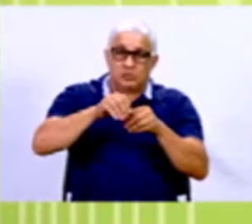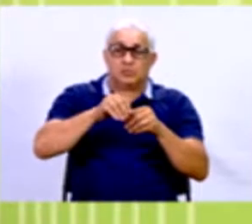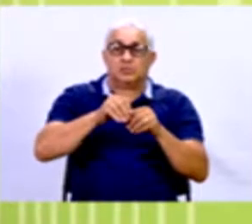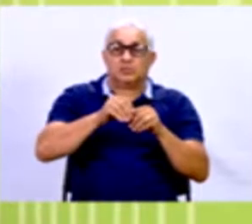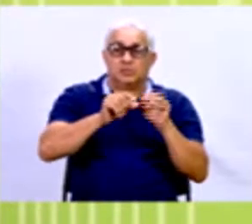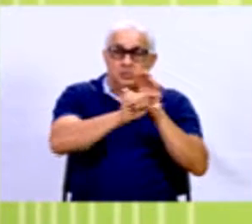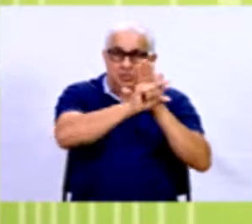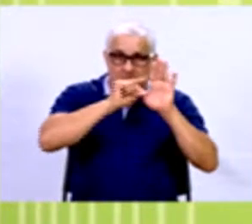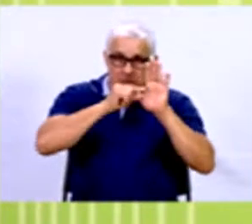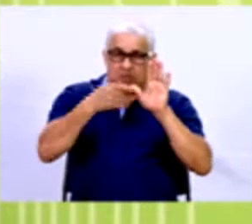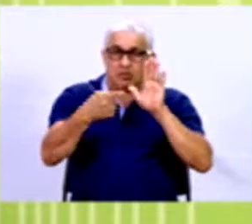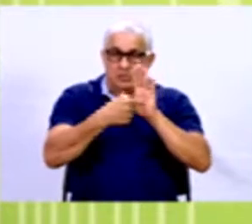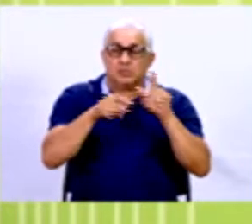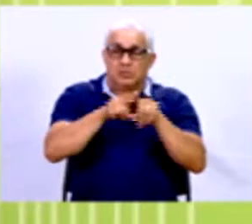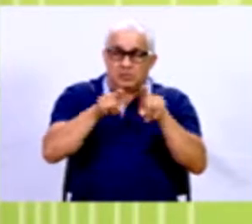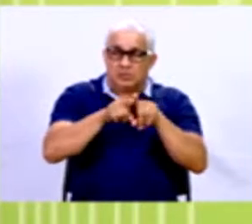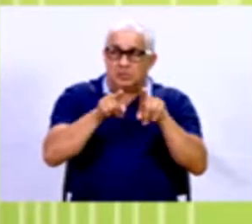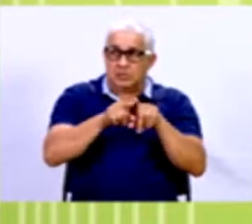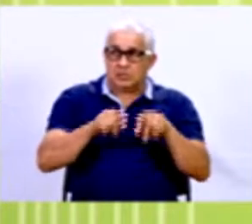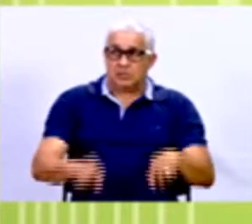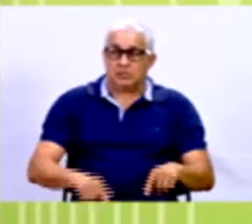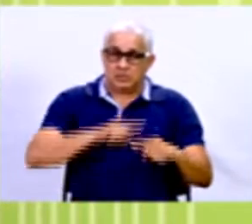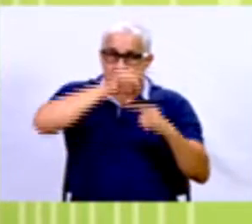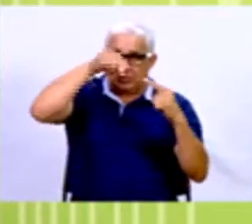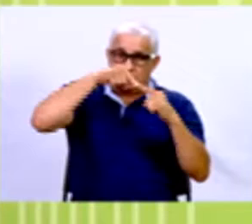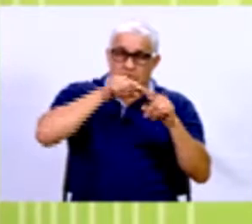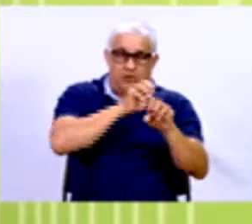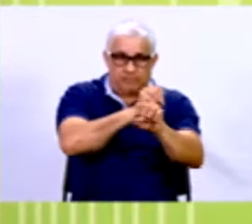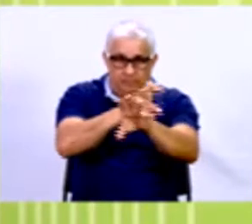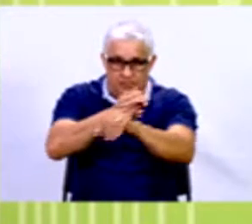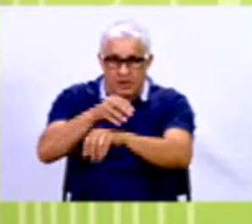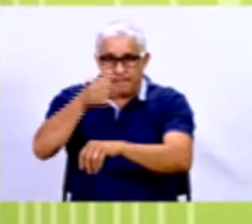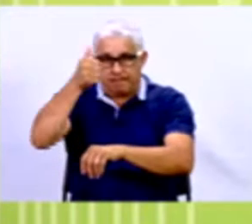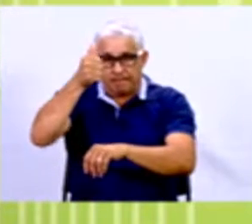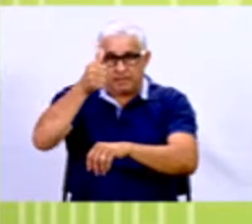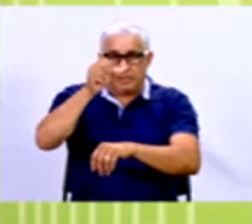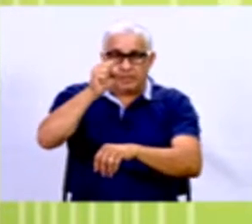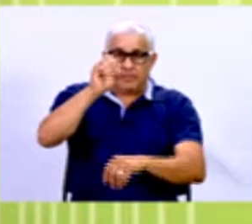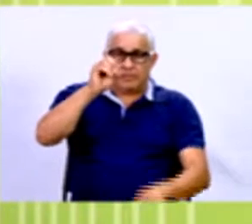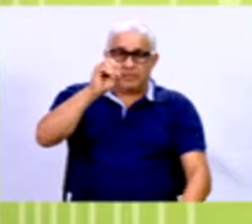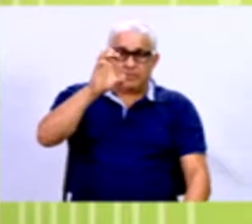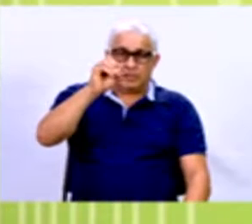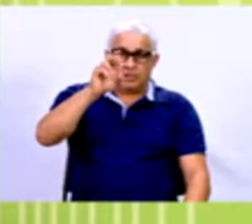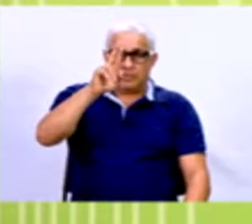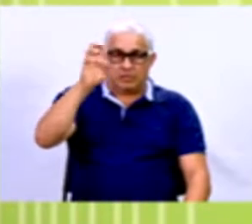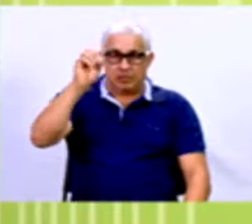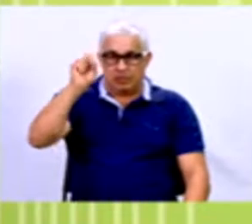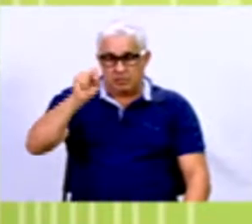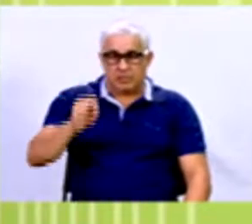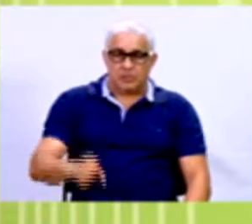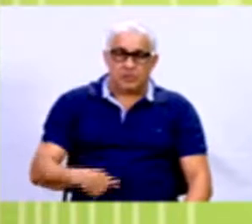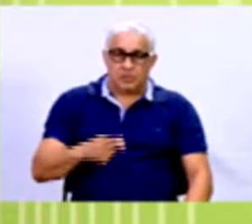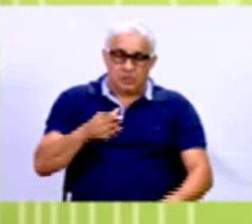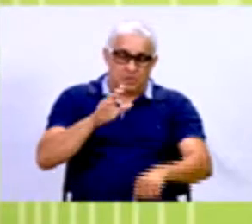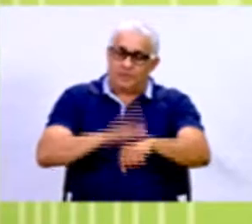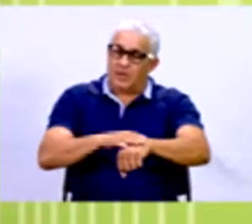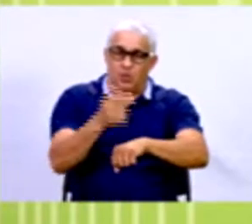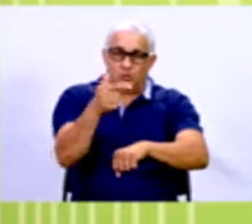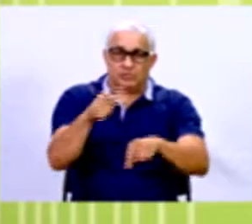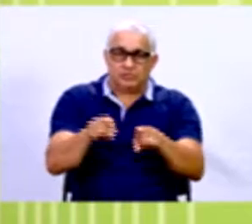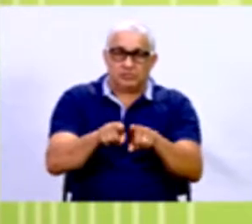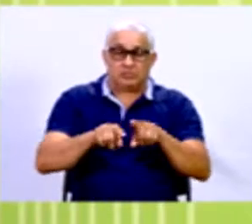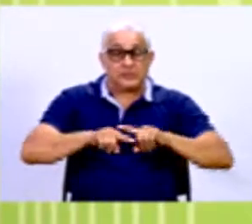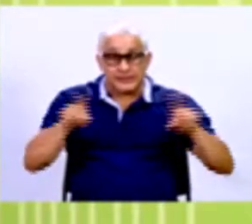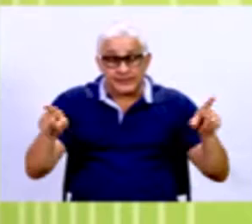nosso objetivo não é ministrar uma aula sobre primeiros socorros, porque infelizmente nós não temos tempo para isso. Mas nós